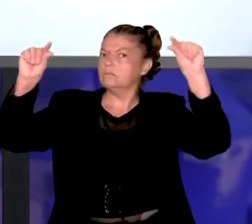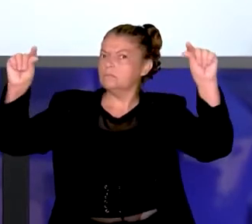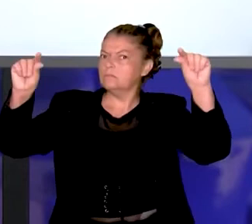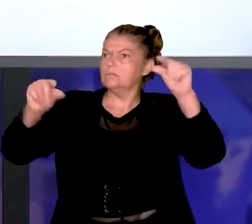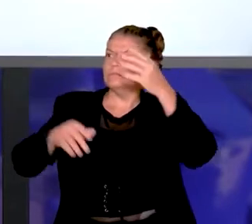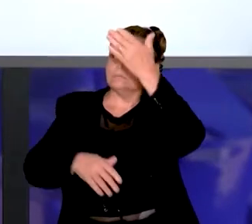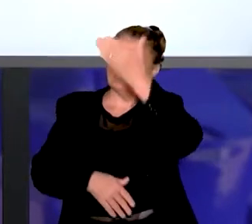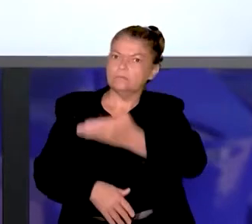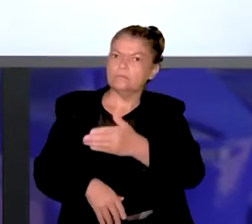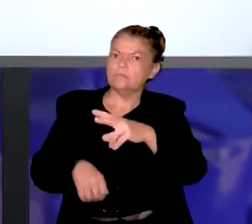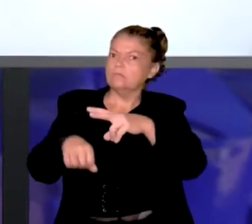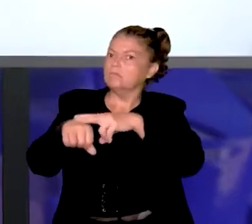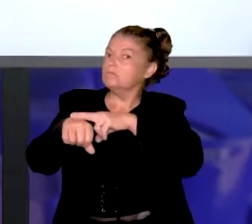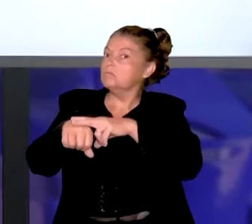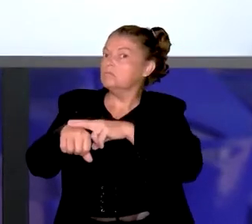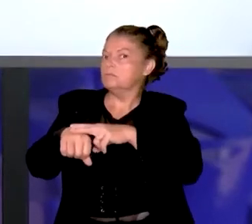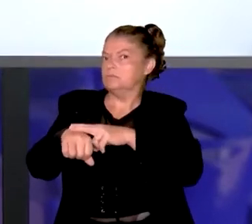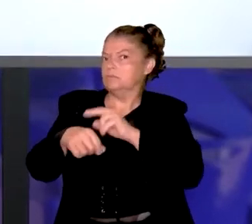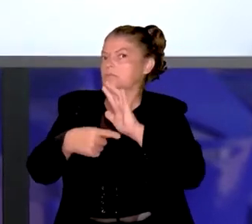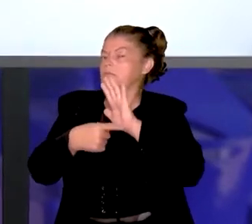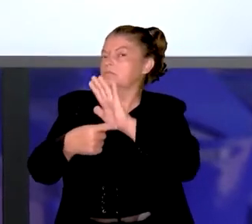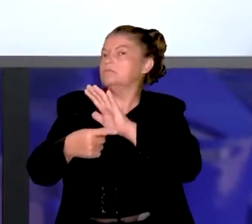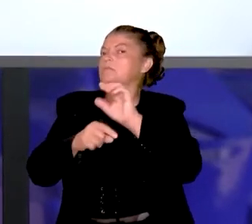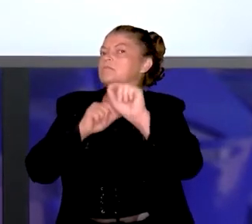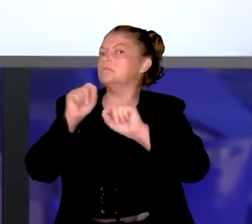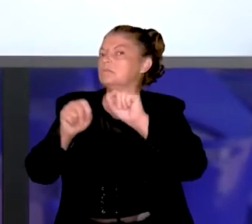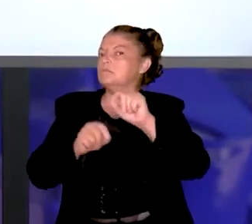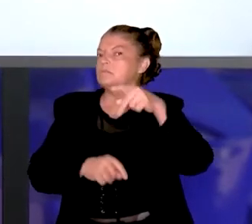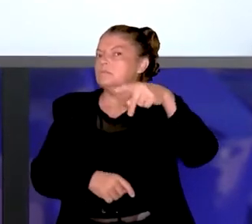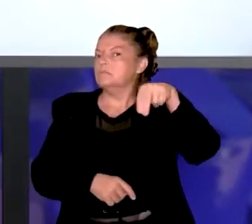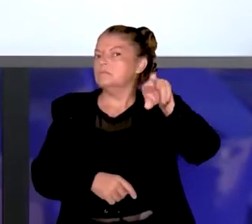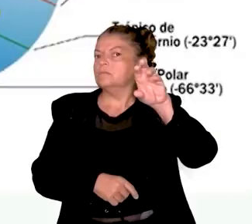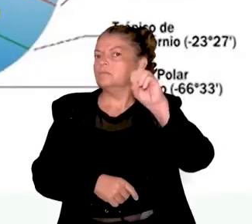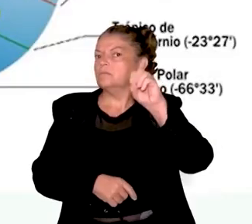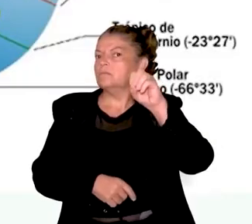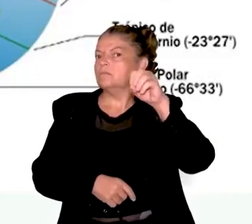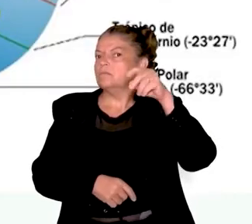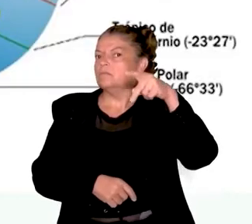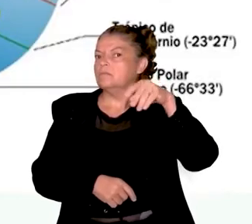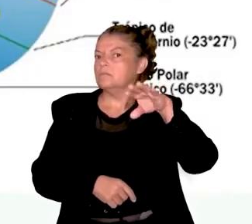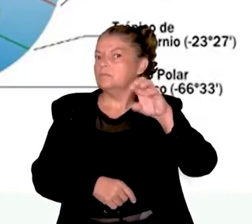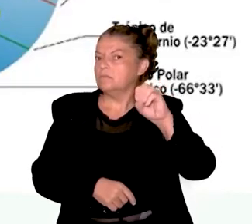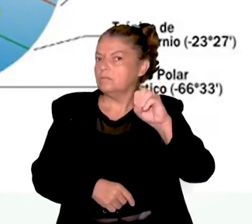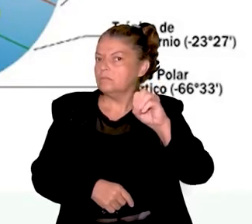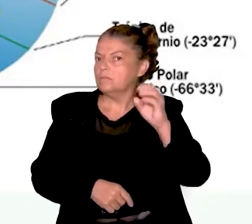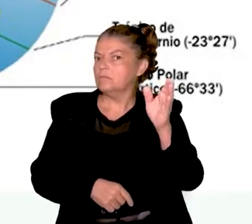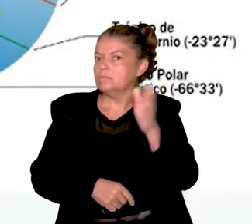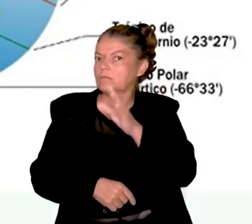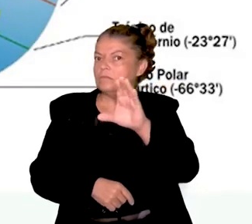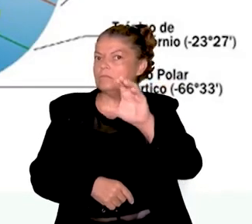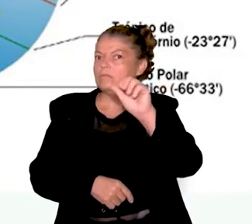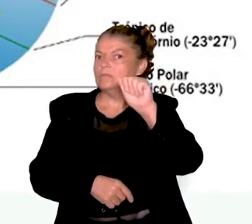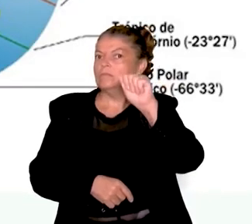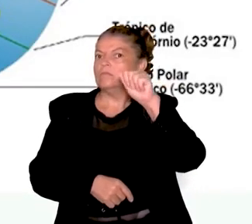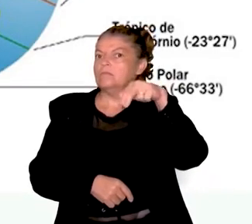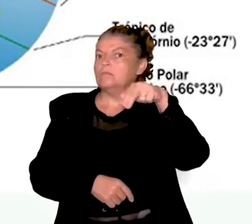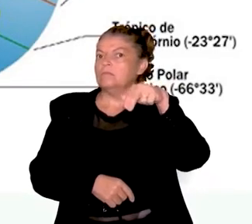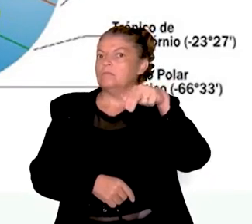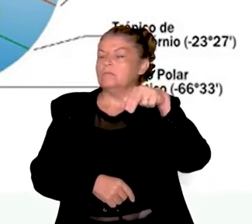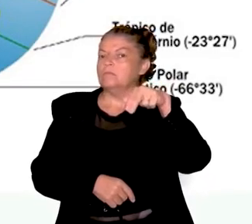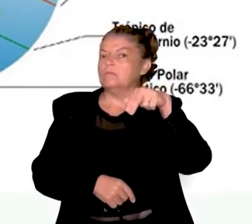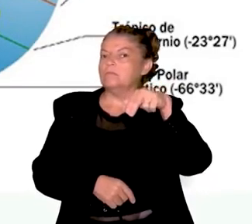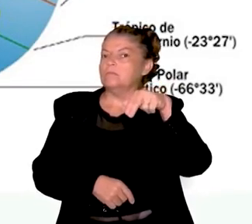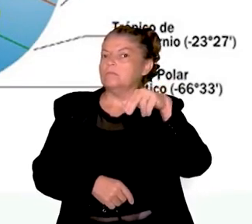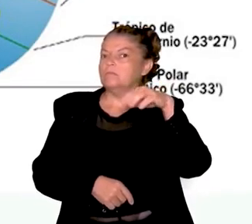verde, que dá origem ao Trópico de Câncer. Por que o Trópico de Câncer é o hemisfério norte? Porque lá, durante o